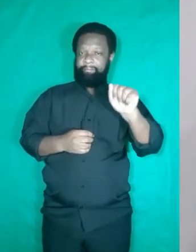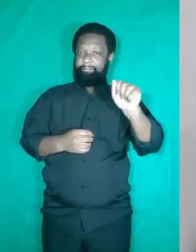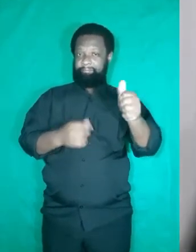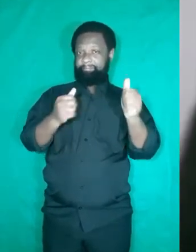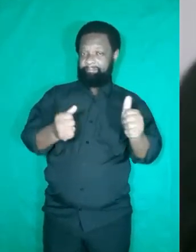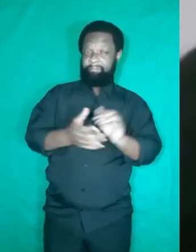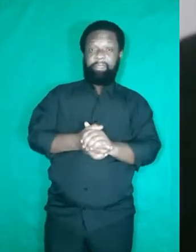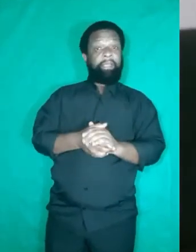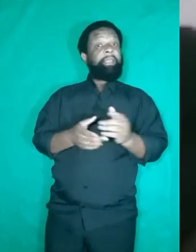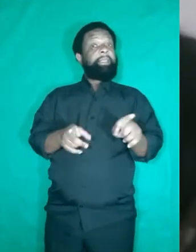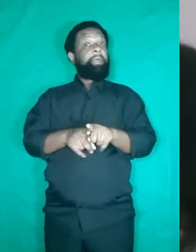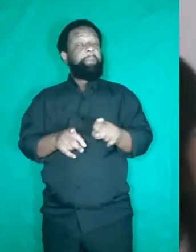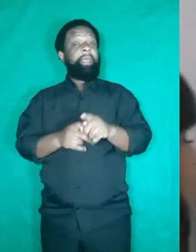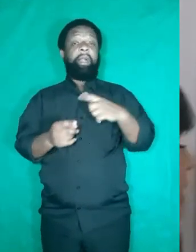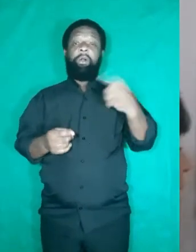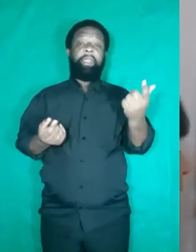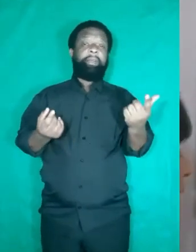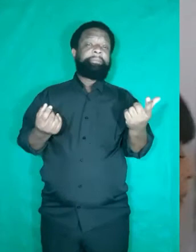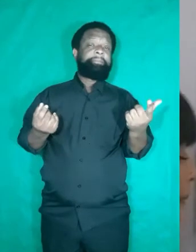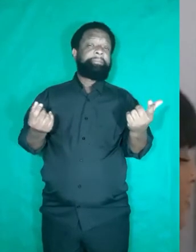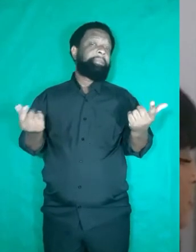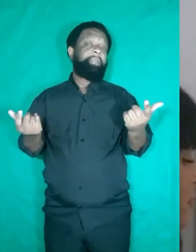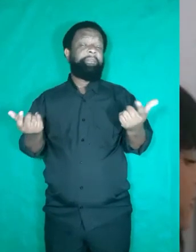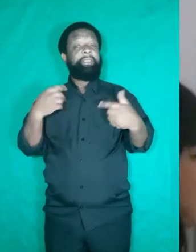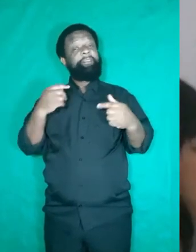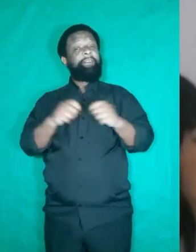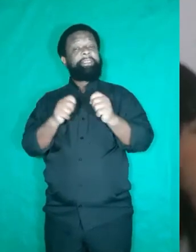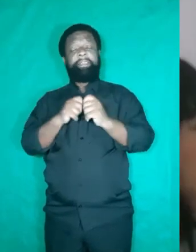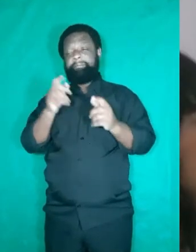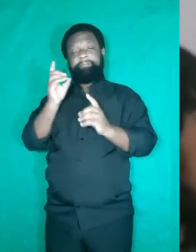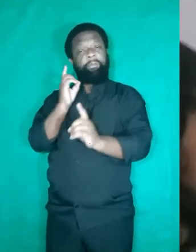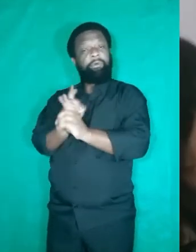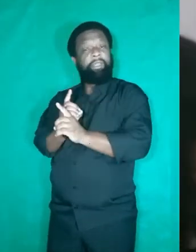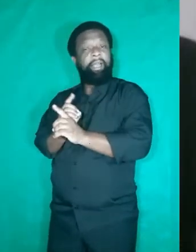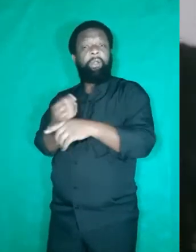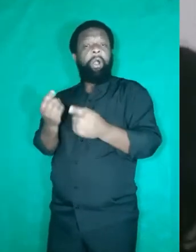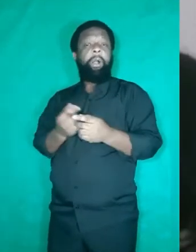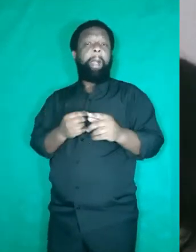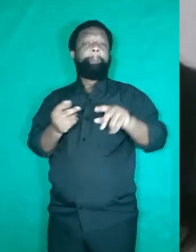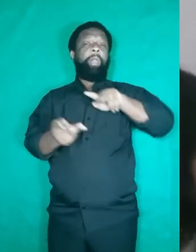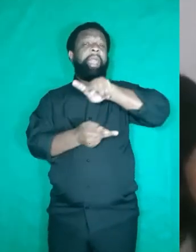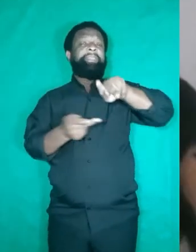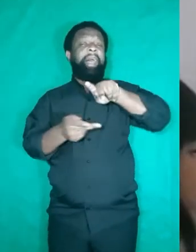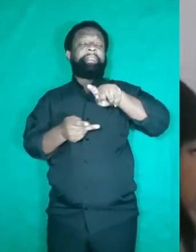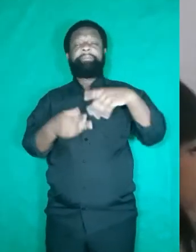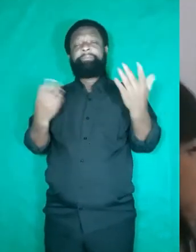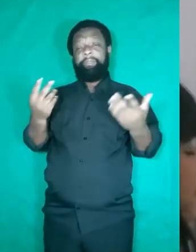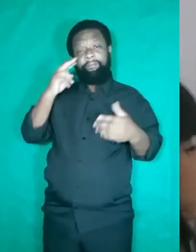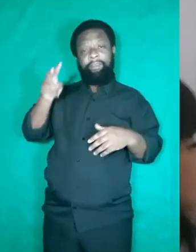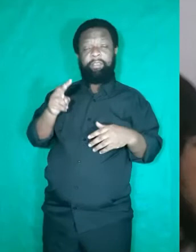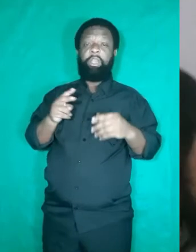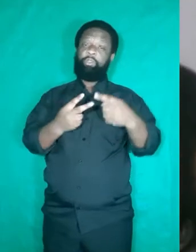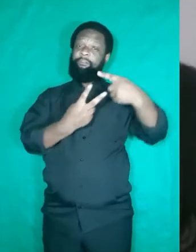Tudo bem? E para que nós, para a gente poder descobrir a polaridade, nós vamos olhar